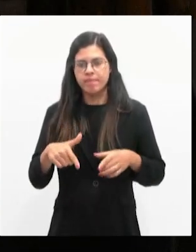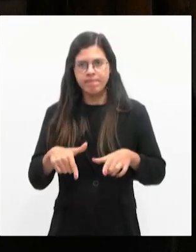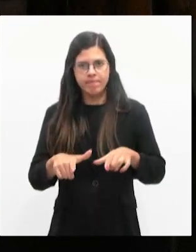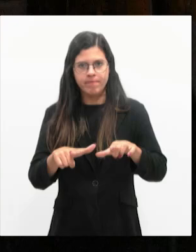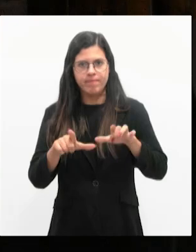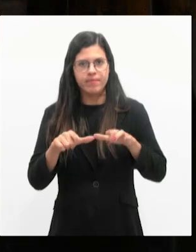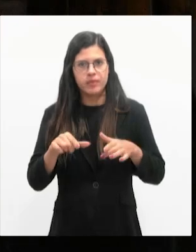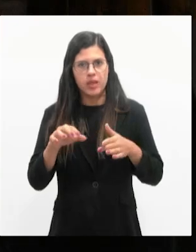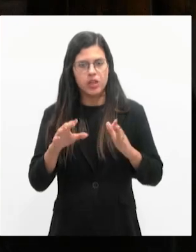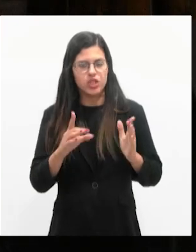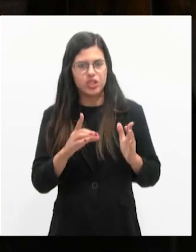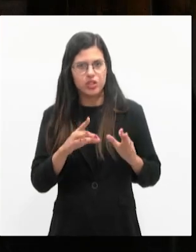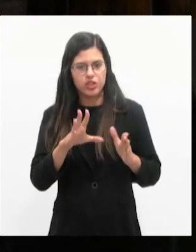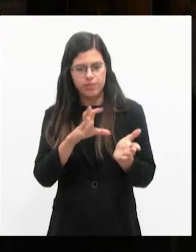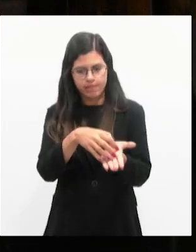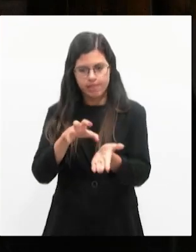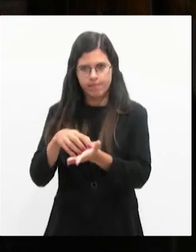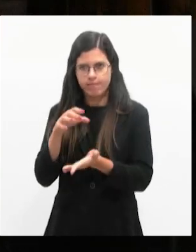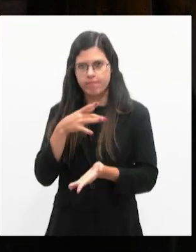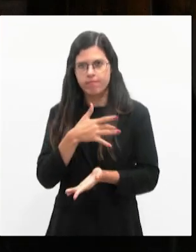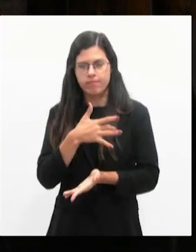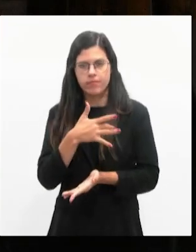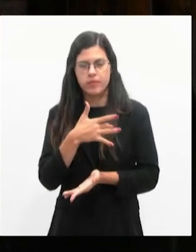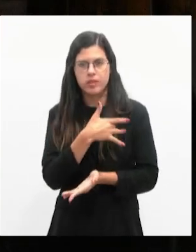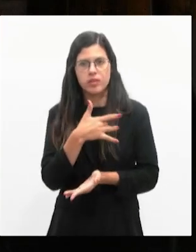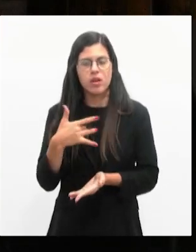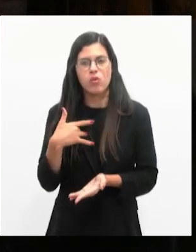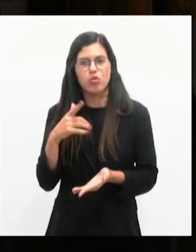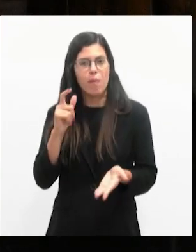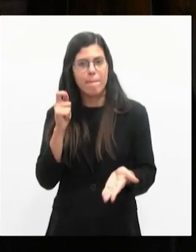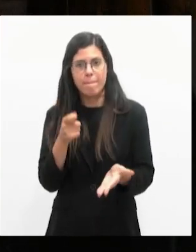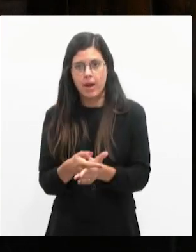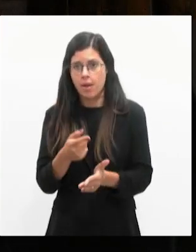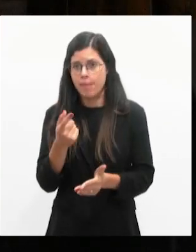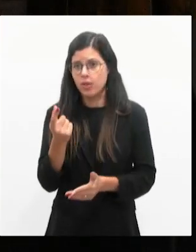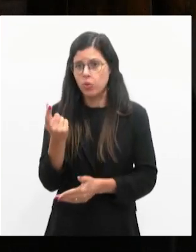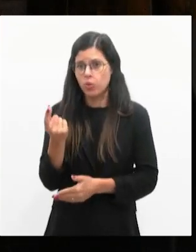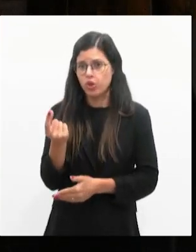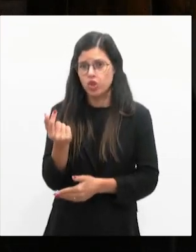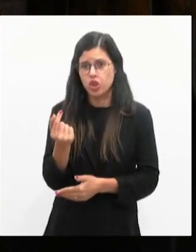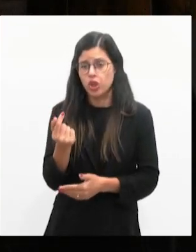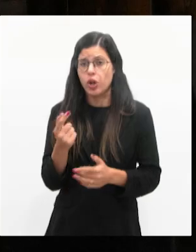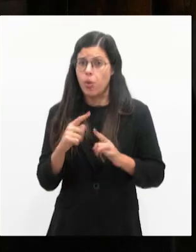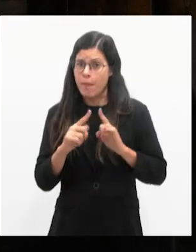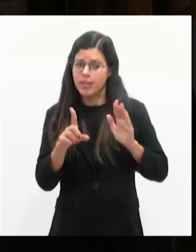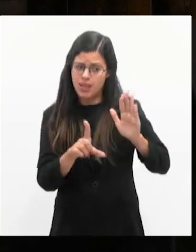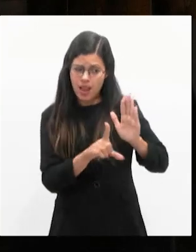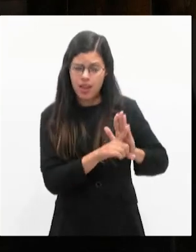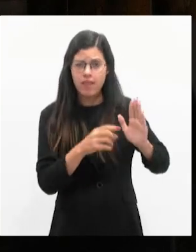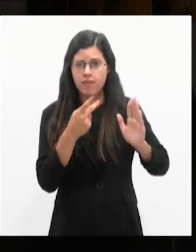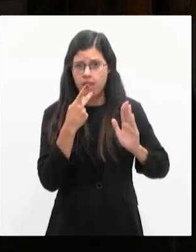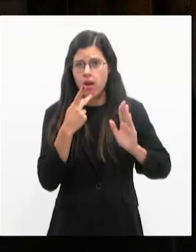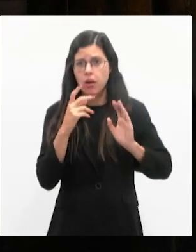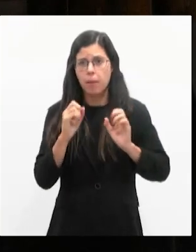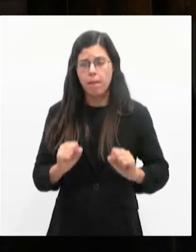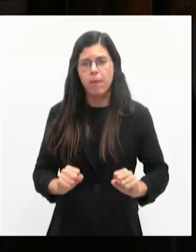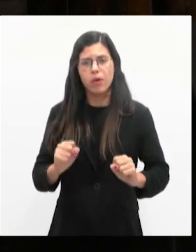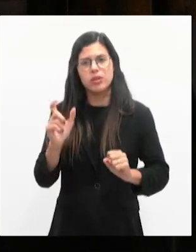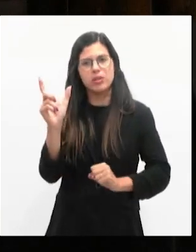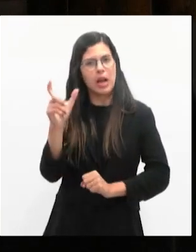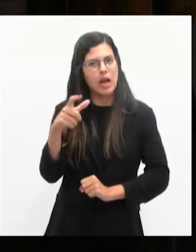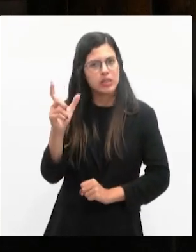do pagamento que tem que ser em dinheiro, quando a lei diz que pode ser em cartão de crédito, cartão de